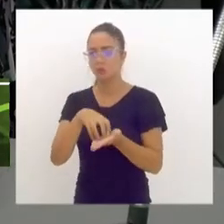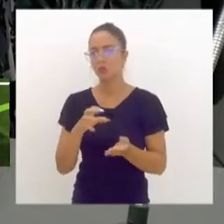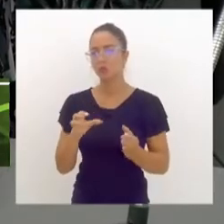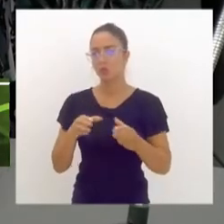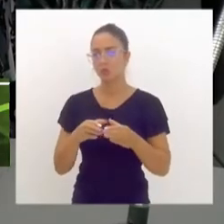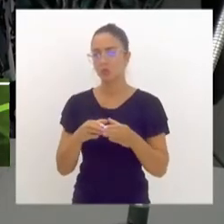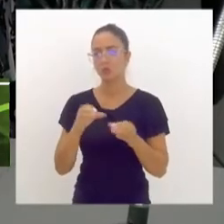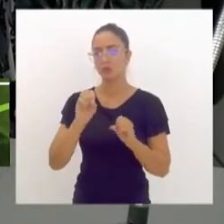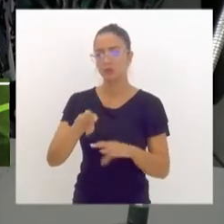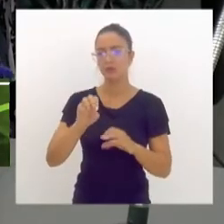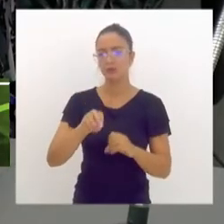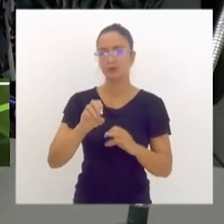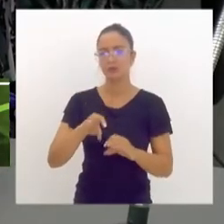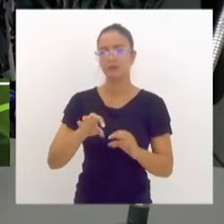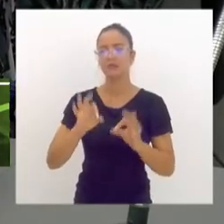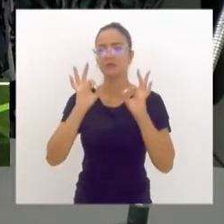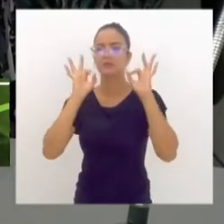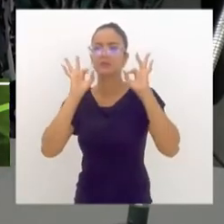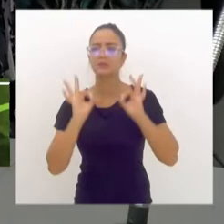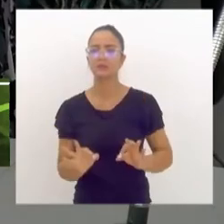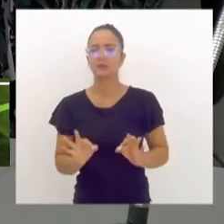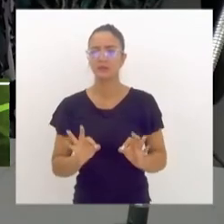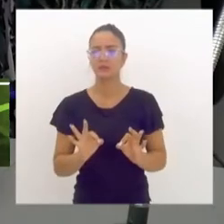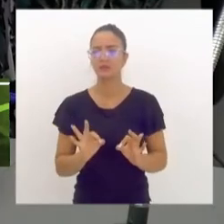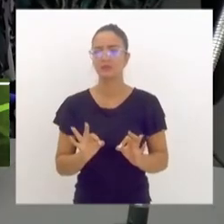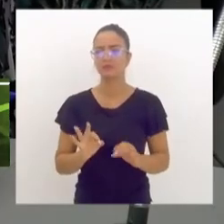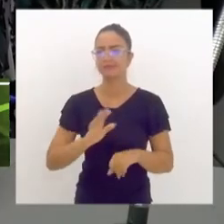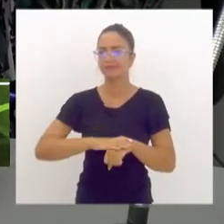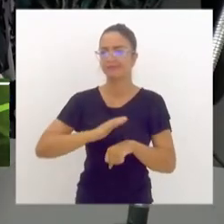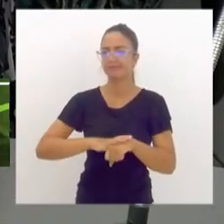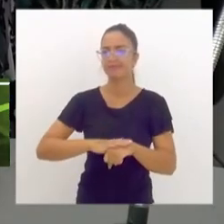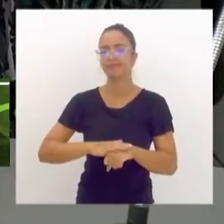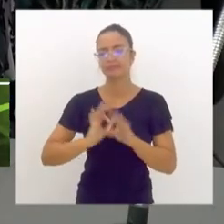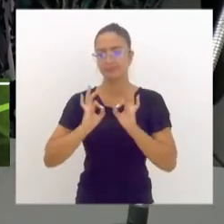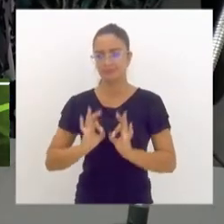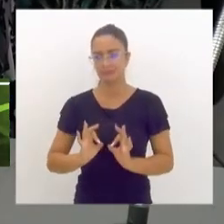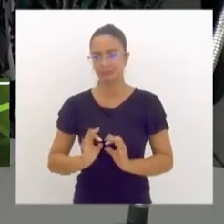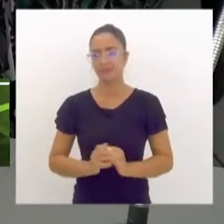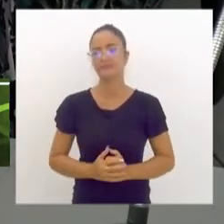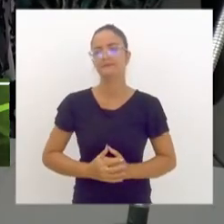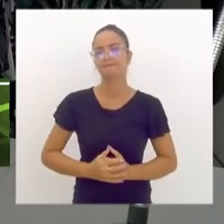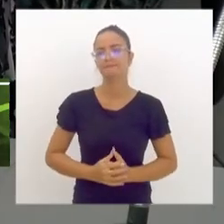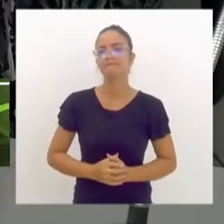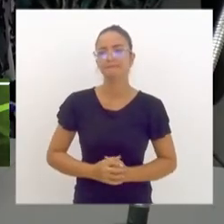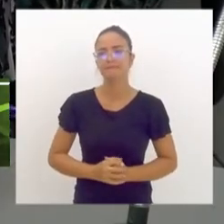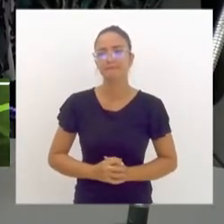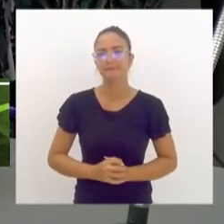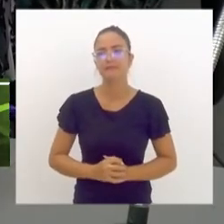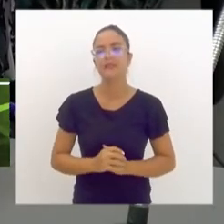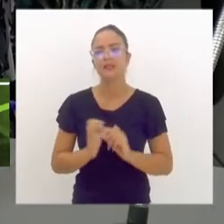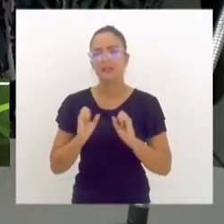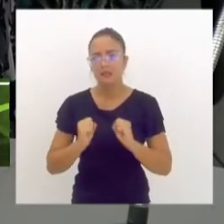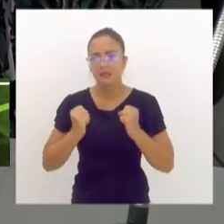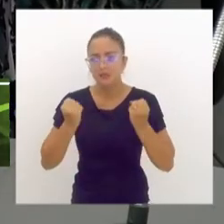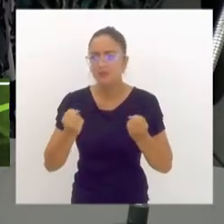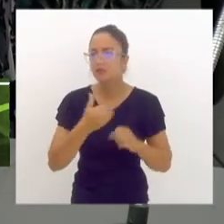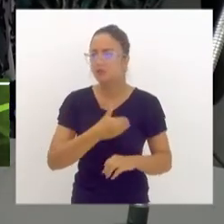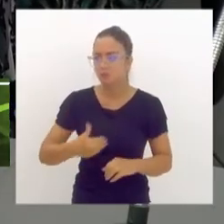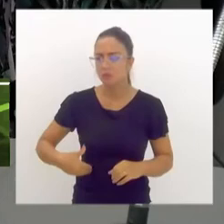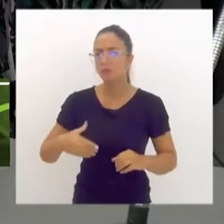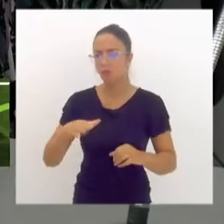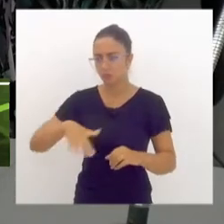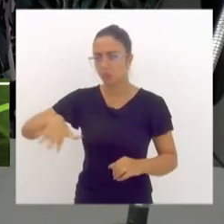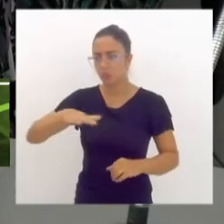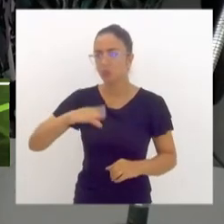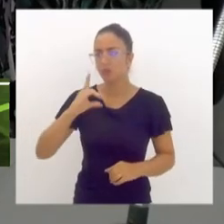órgão autônomo e de Estado e não de qualquer governo. Fico a Defensoria, então, à disposição aí para